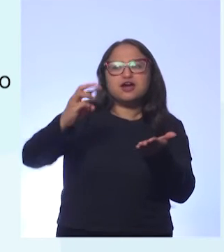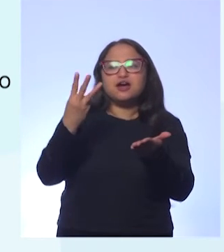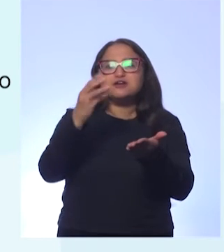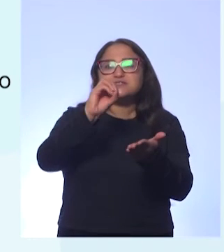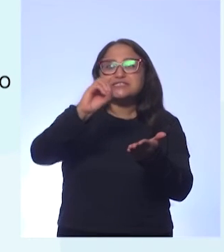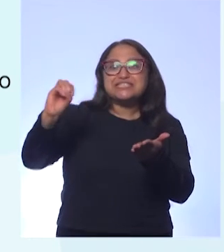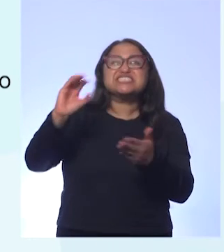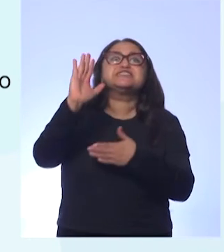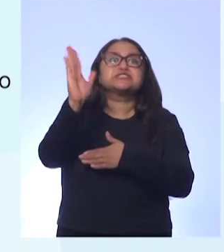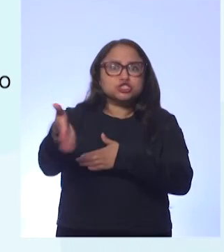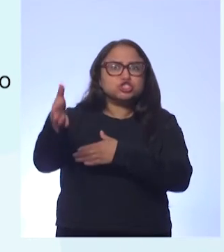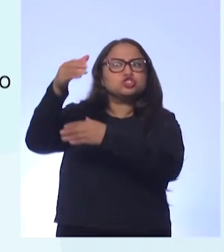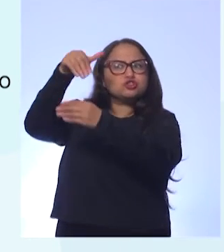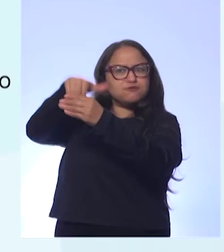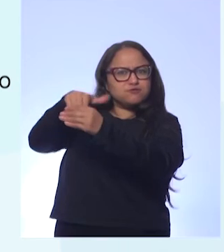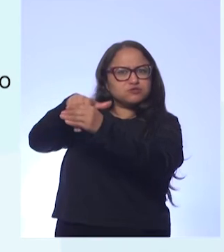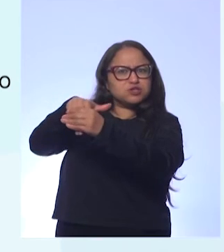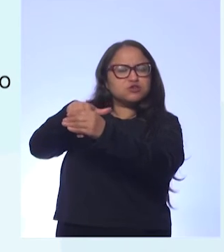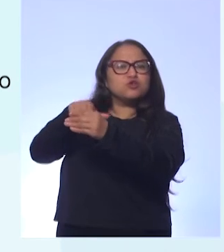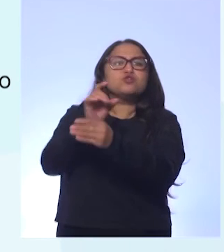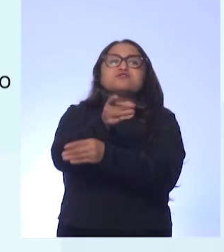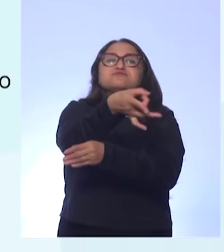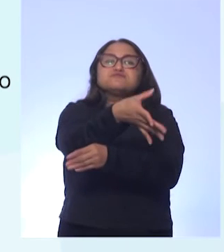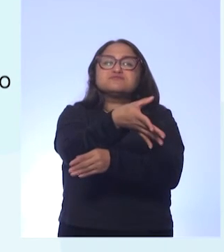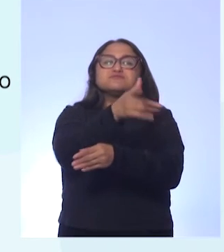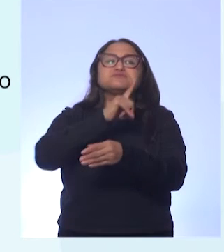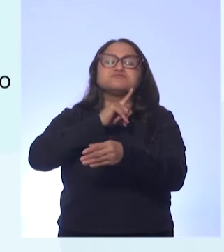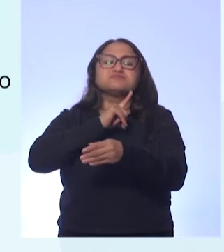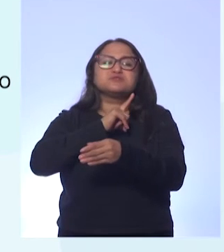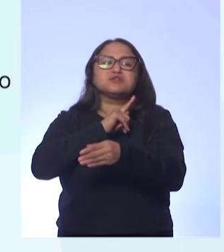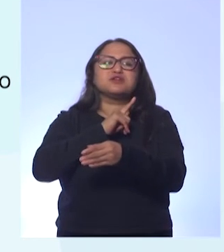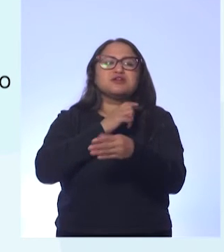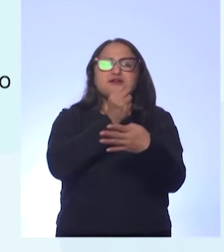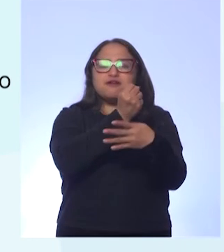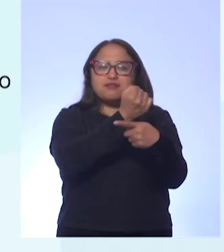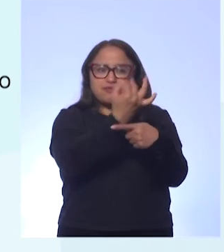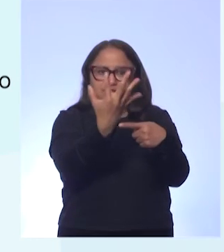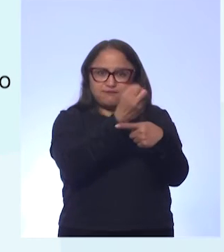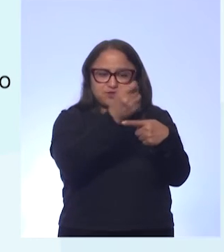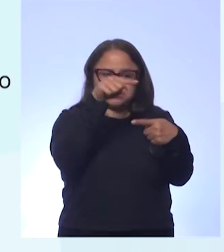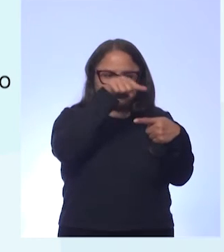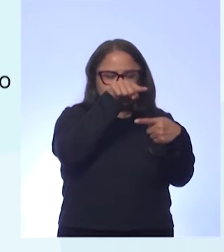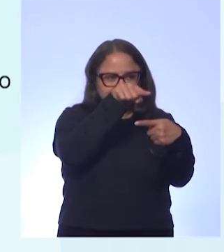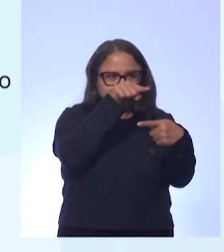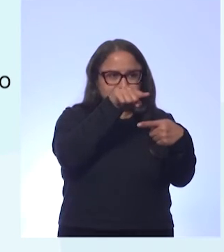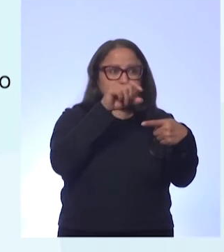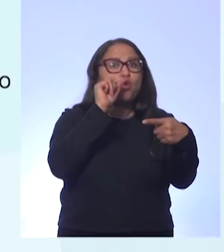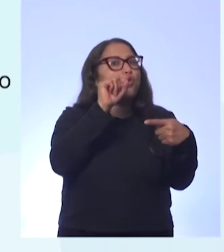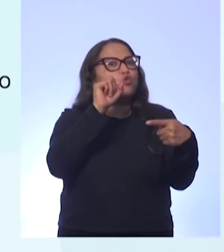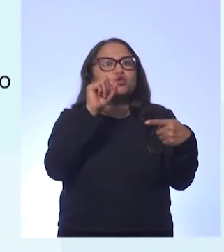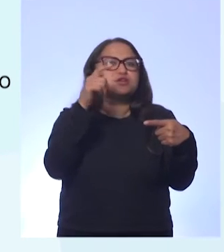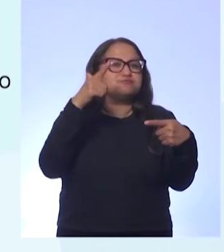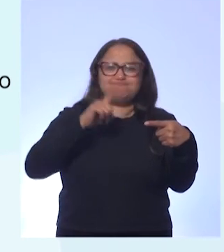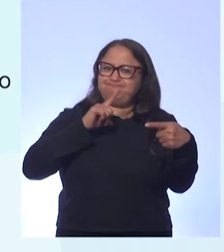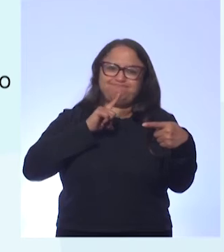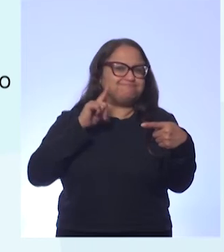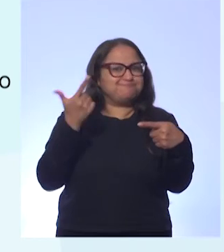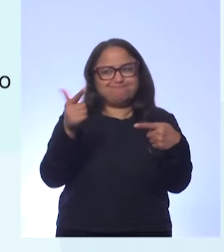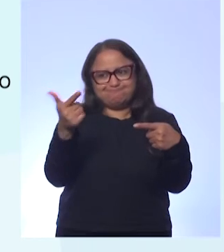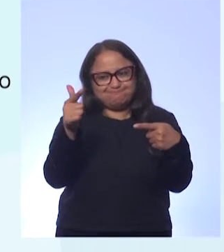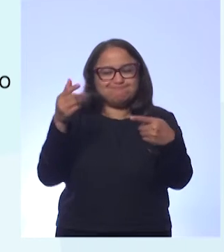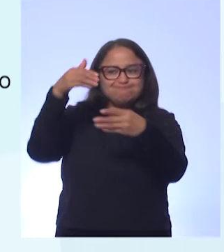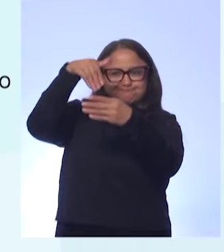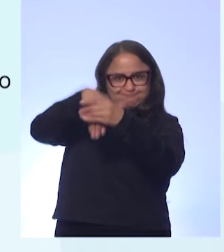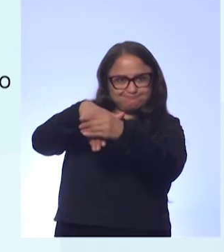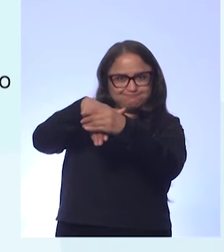que votaram, né? E o que sobrou é o que vai ficar na fração na parte de cima. São os que não votaram. Então, ficou assim, ó, vou fazer